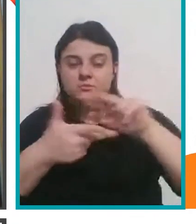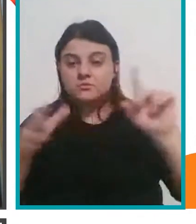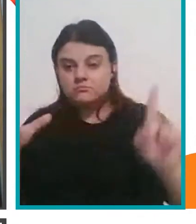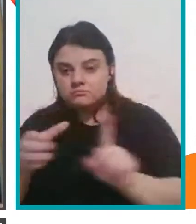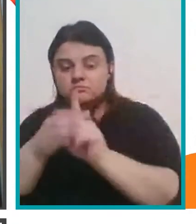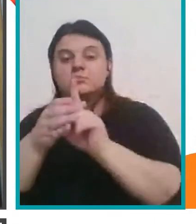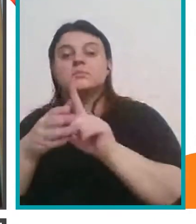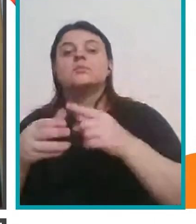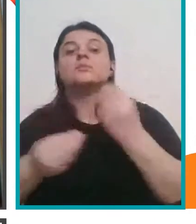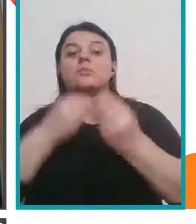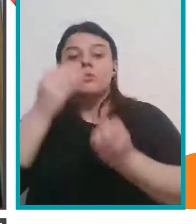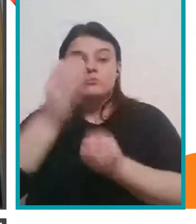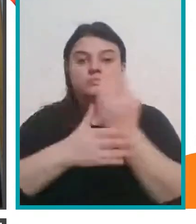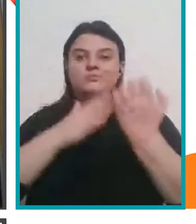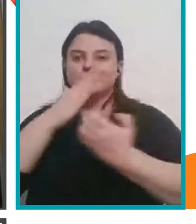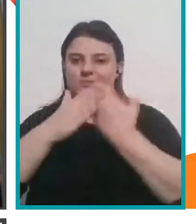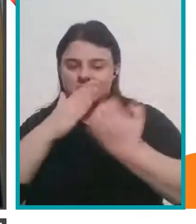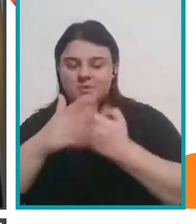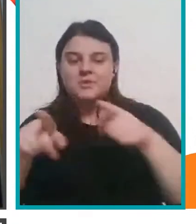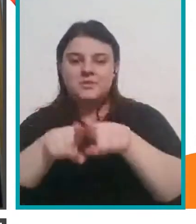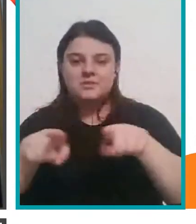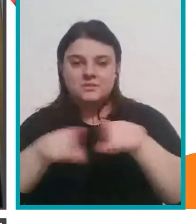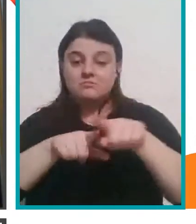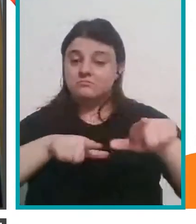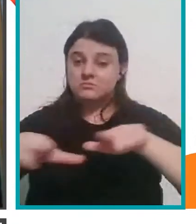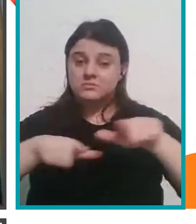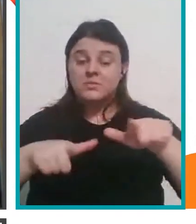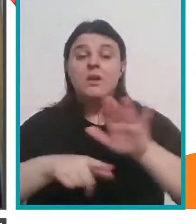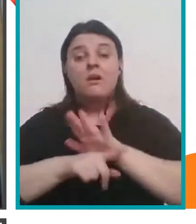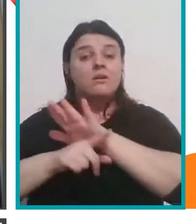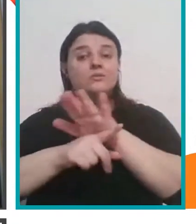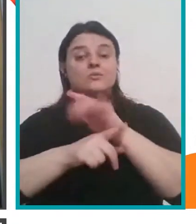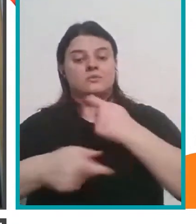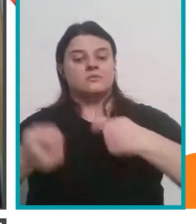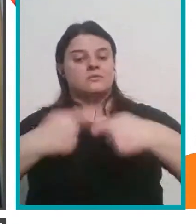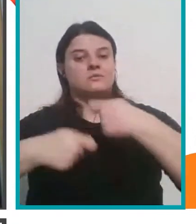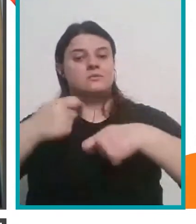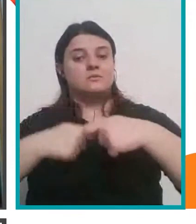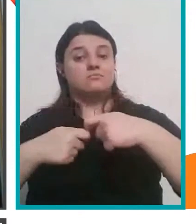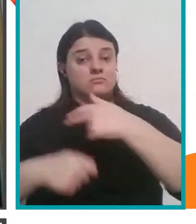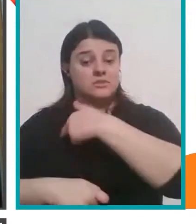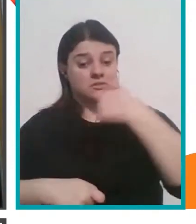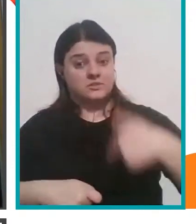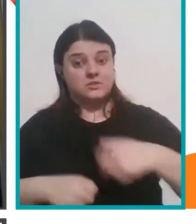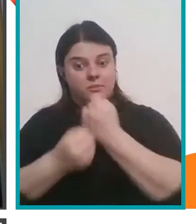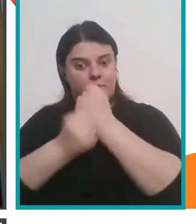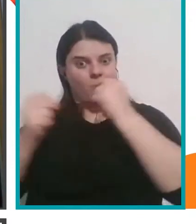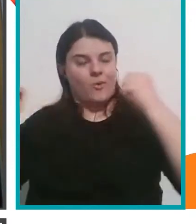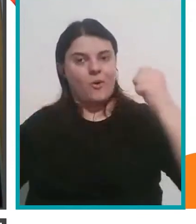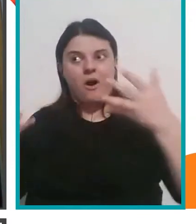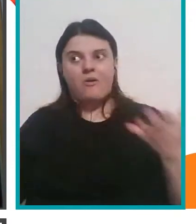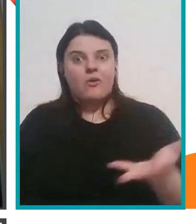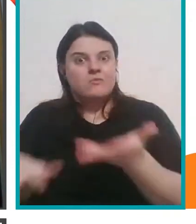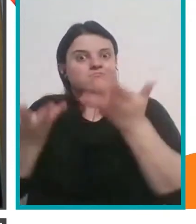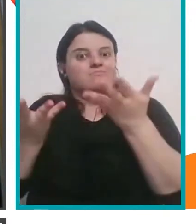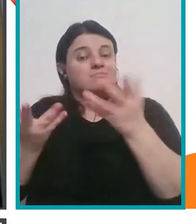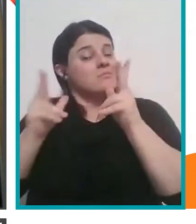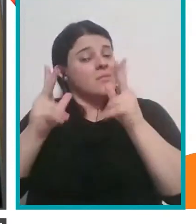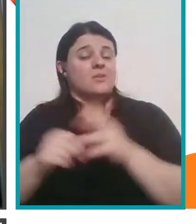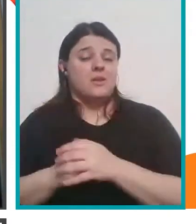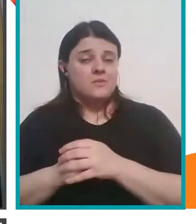do empreendedorismo, e isso é que torna a economia da China essa grande potência. Então, a